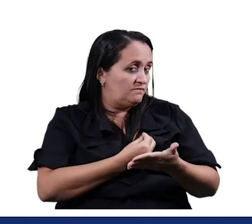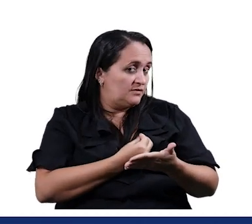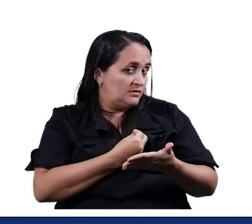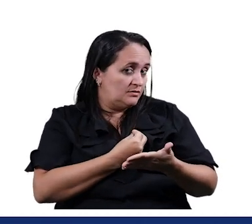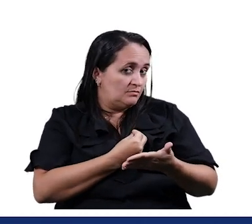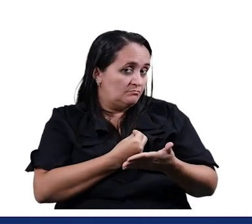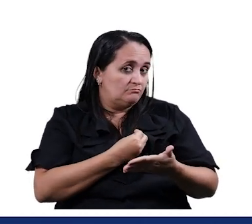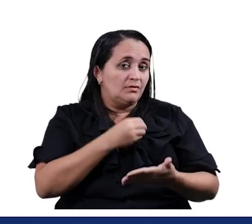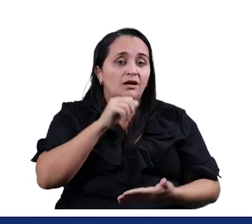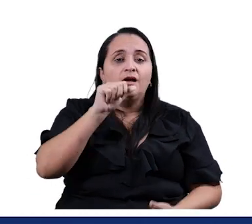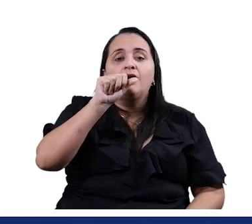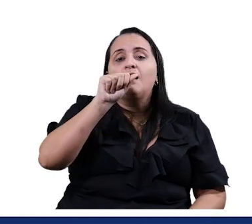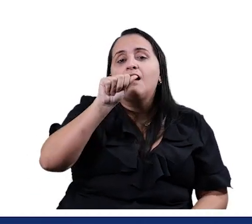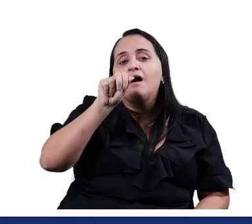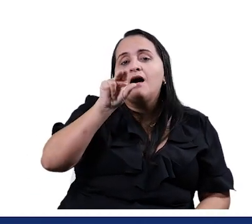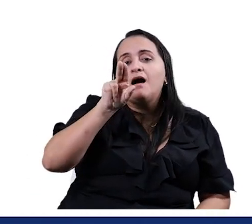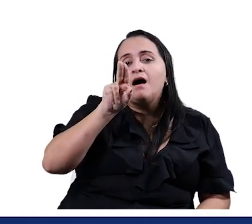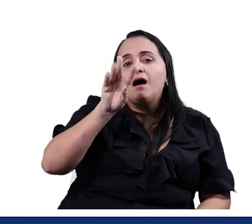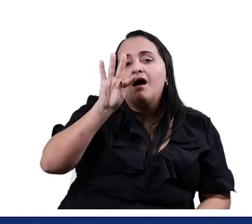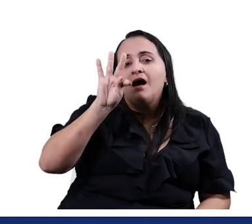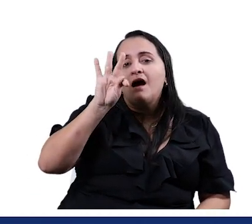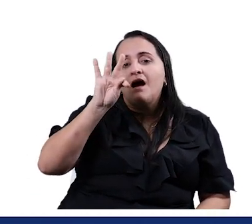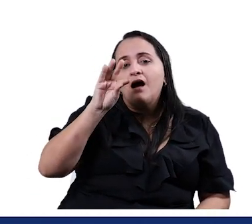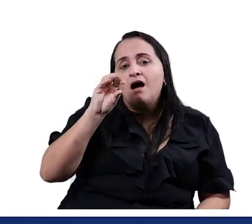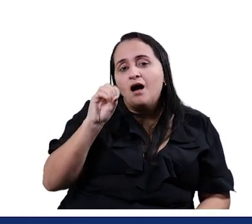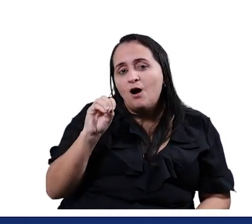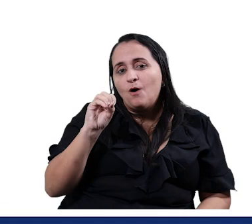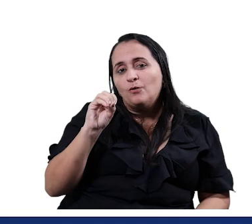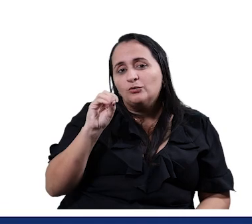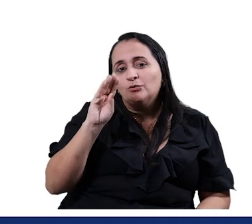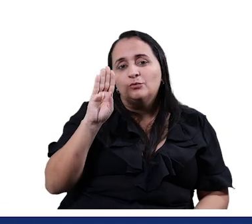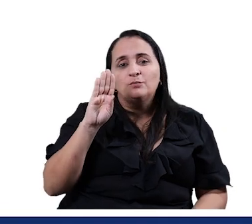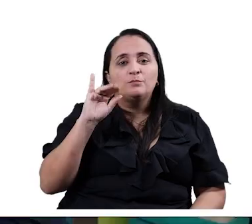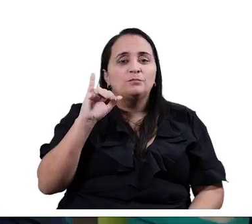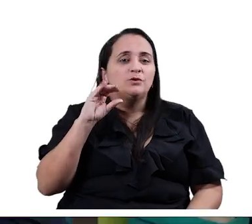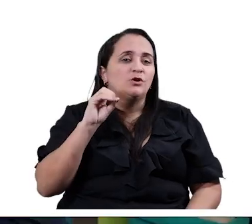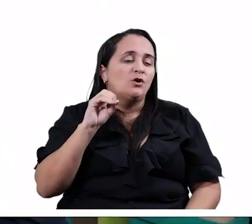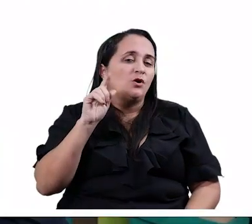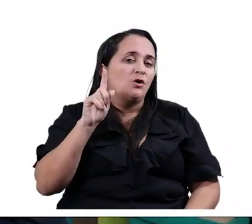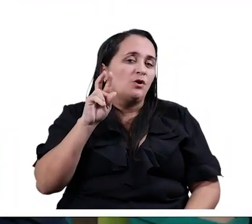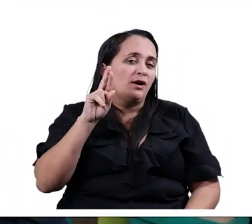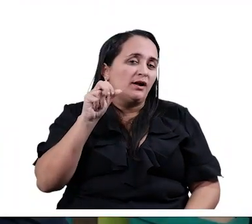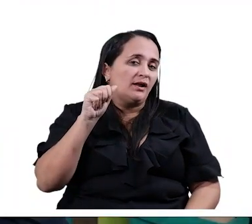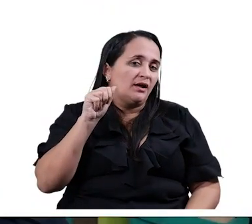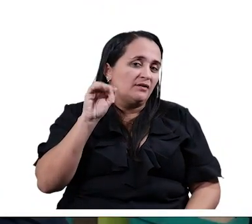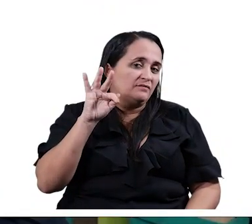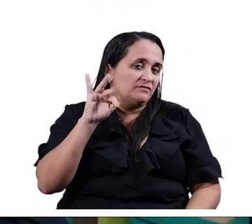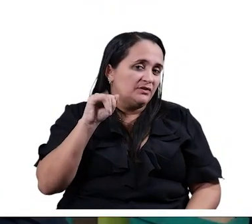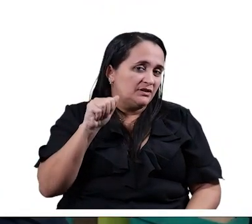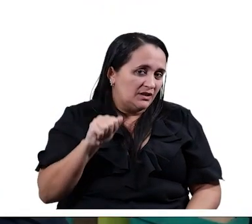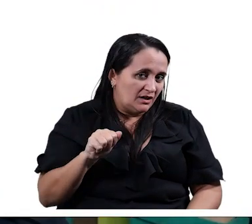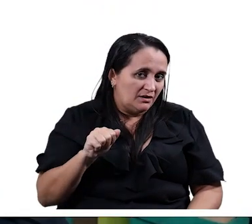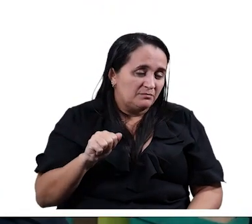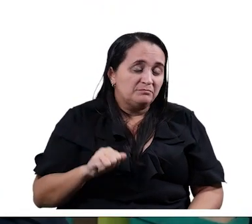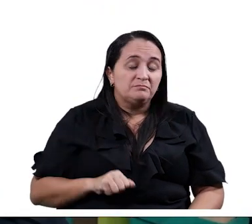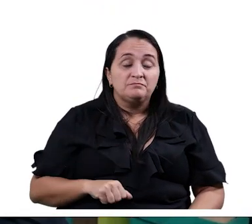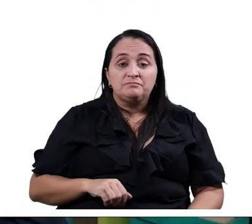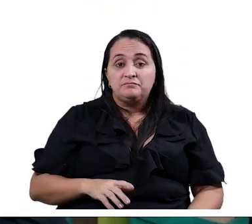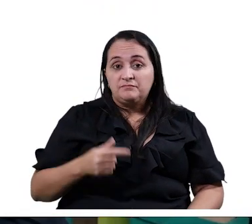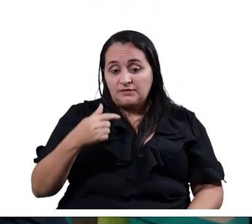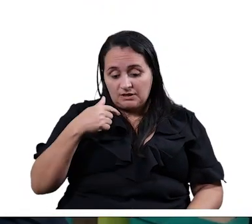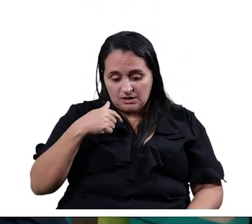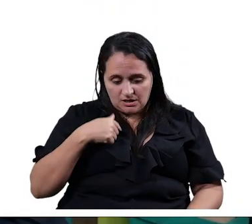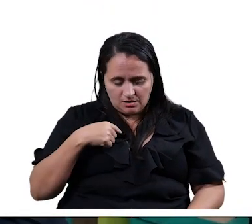é chamado de autobiografia. Então, se eu mesma escrever um